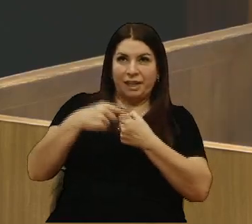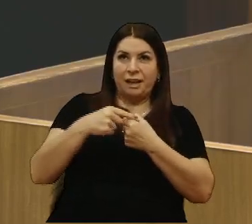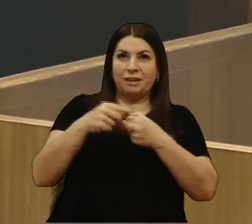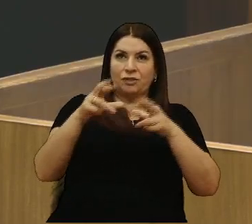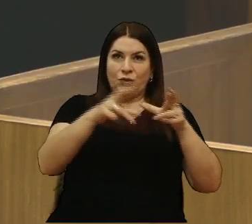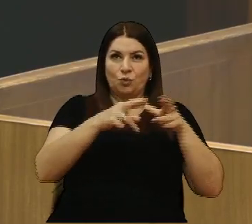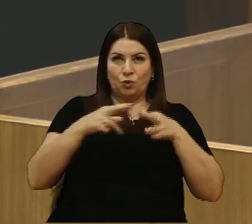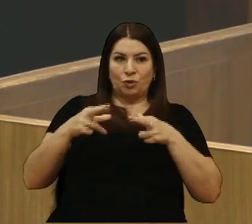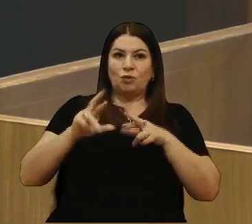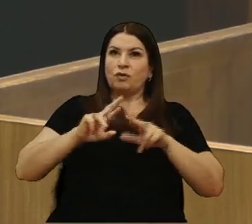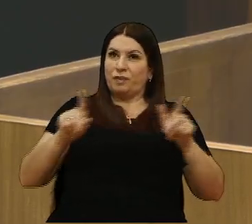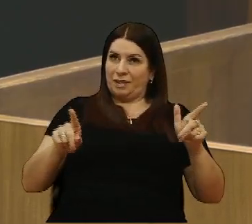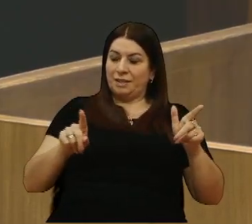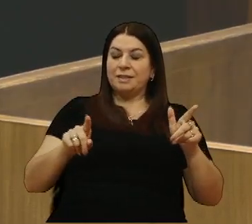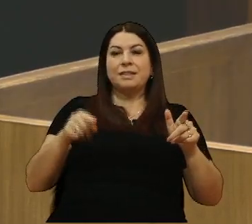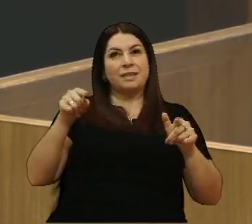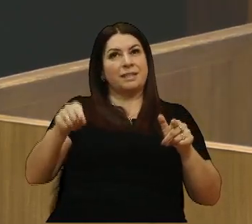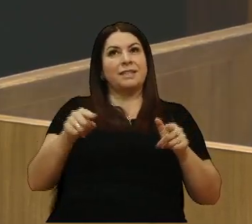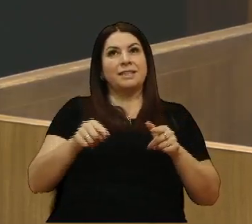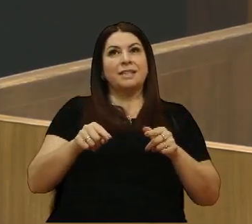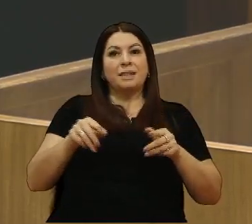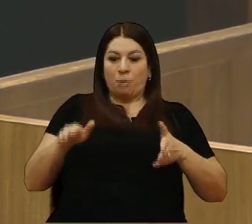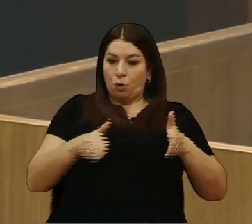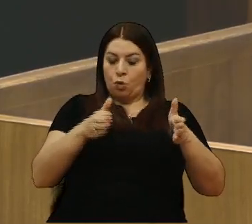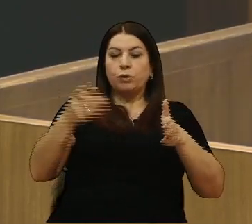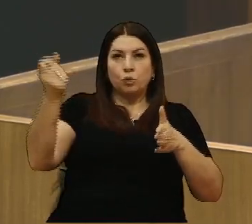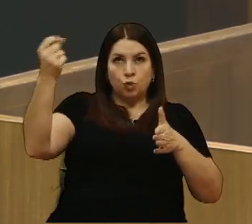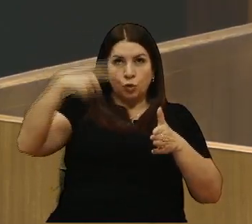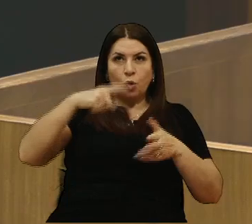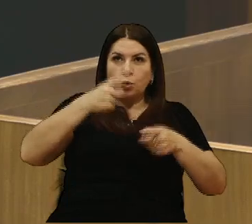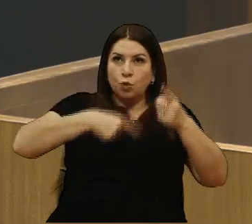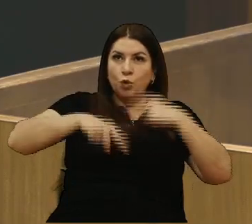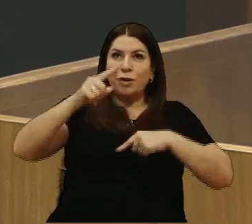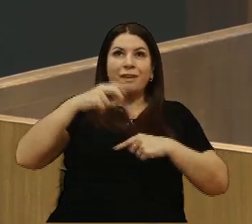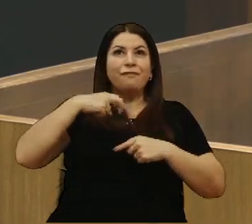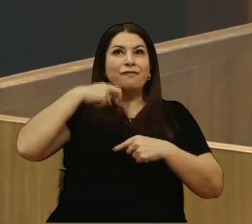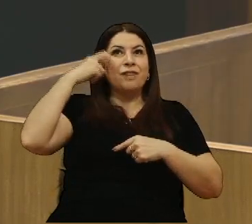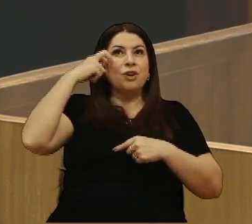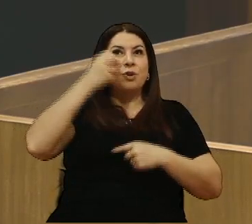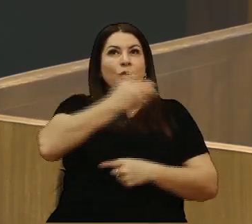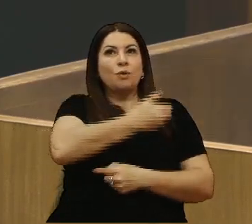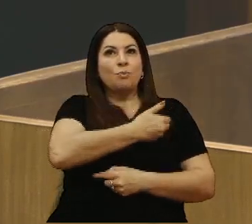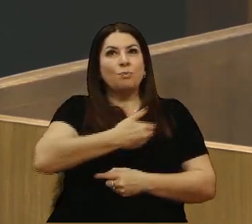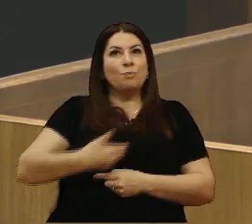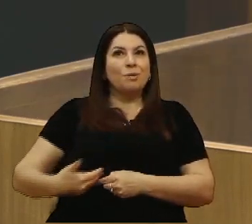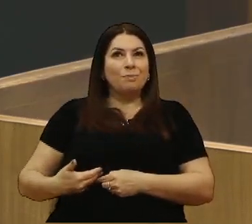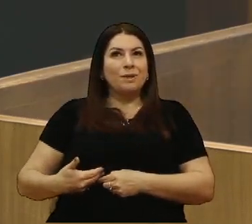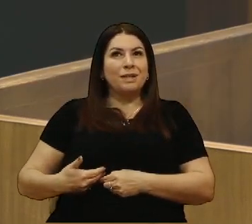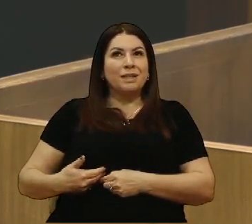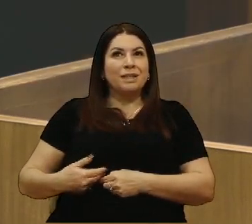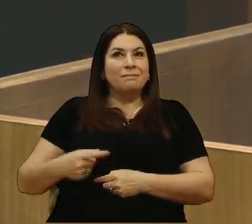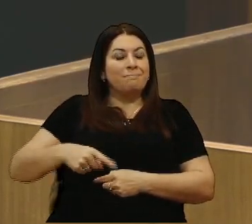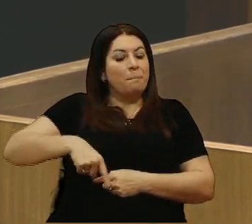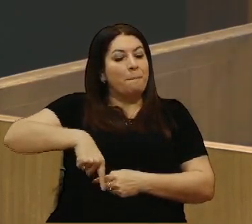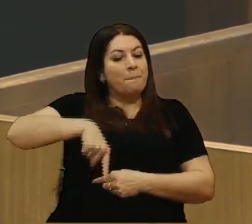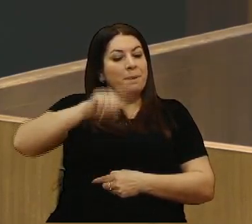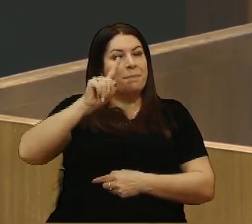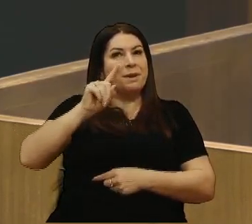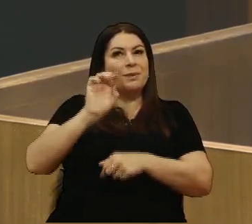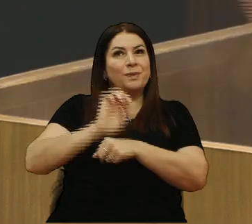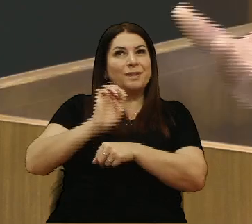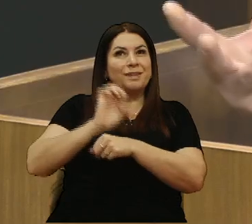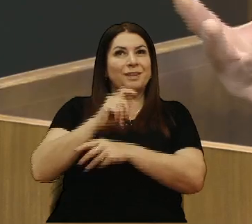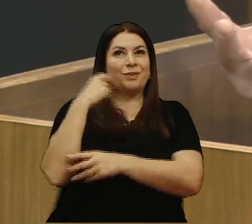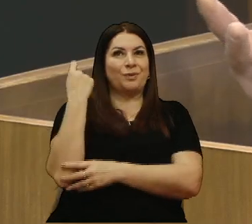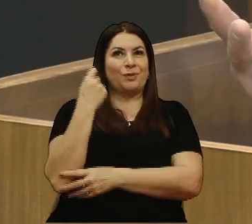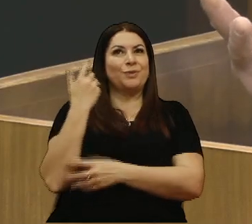região. Vários. Mas a Rota do Sol se tornou a vergonha pública número 1 do estado do Rio